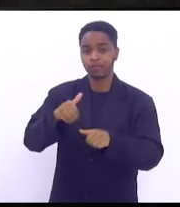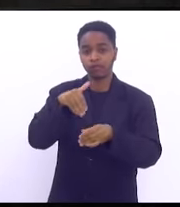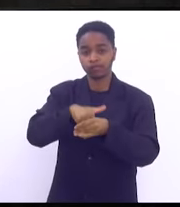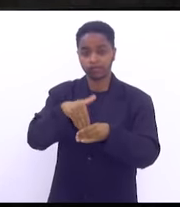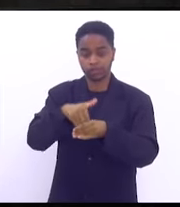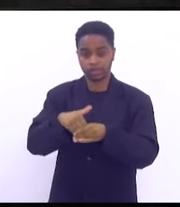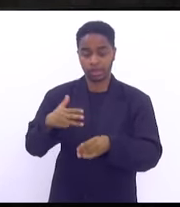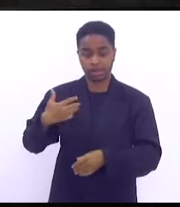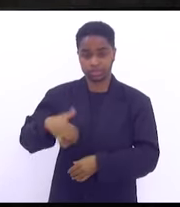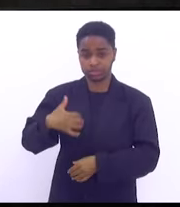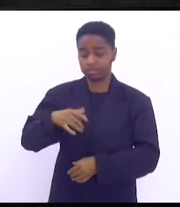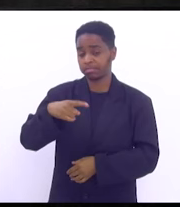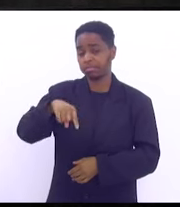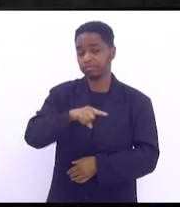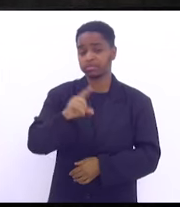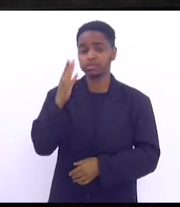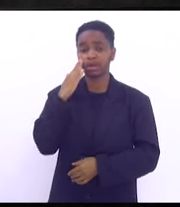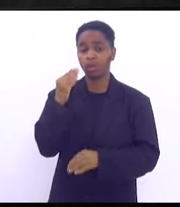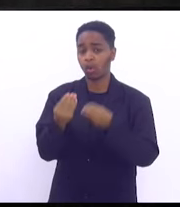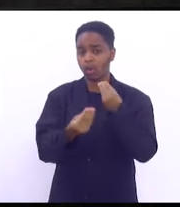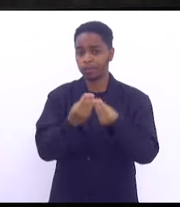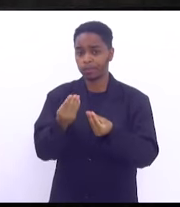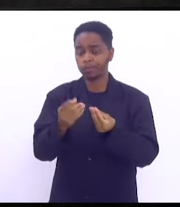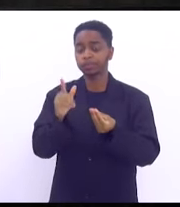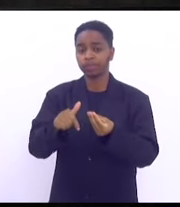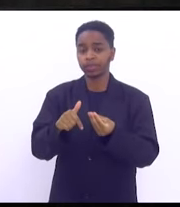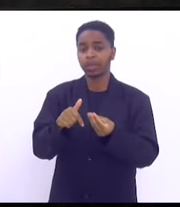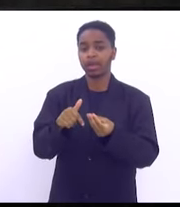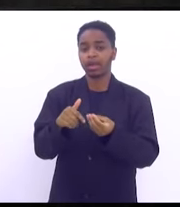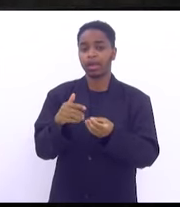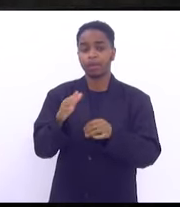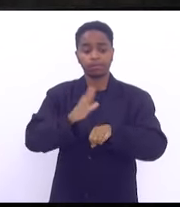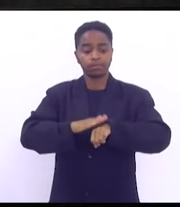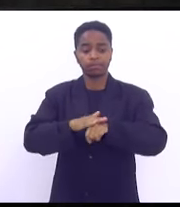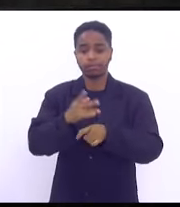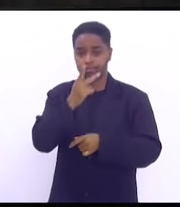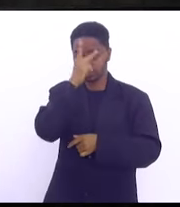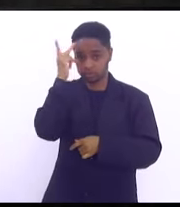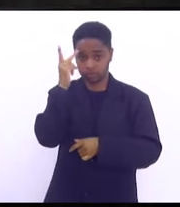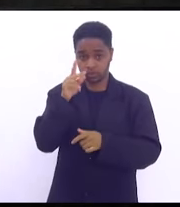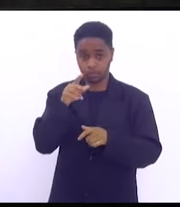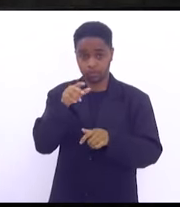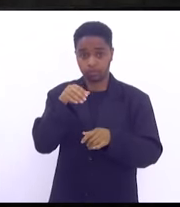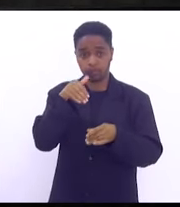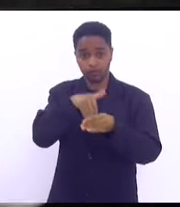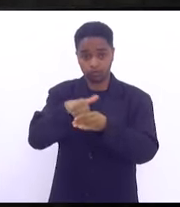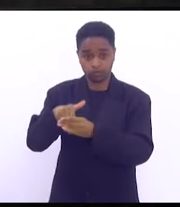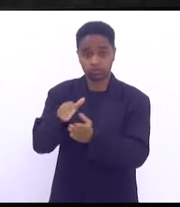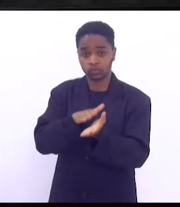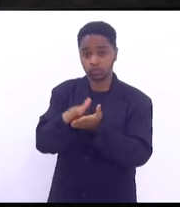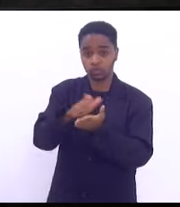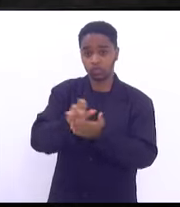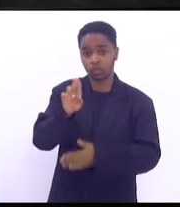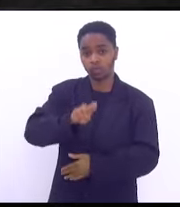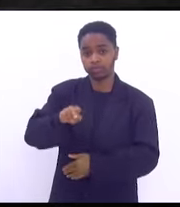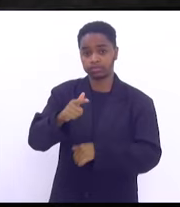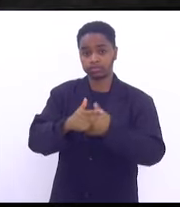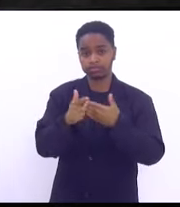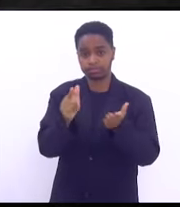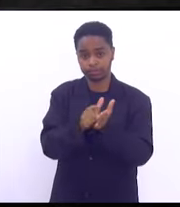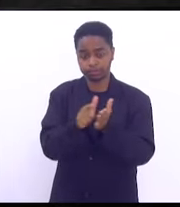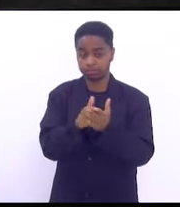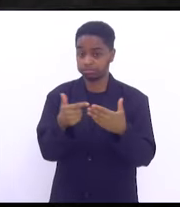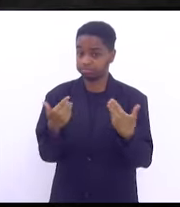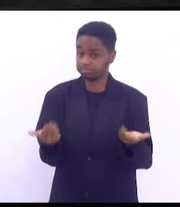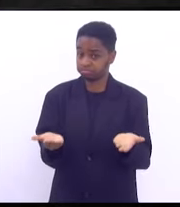Nada mais, nada menos que o sistema manual. Ou seja, o famoso papelzinho. Ora,